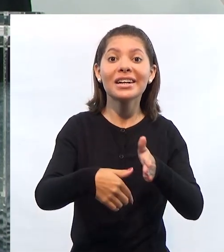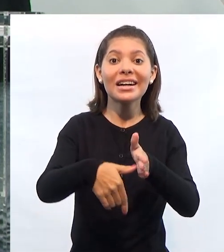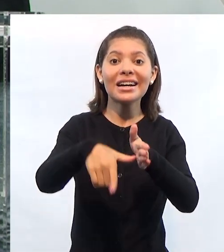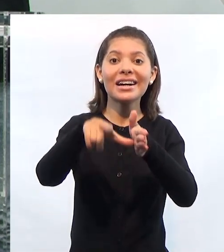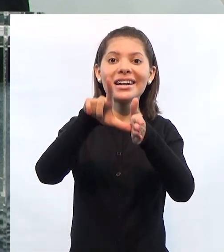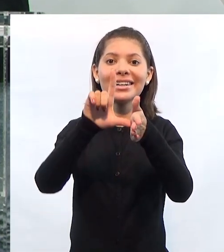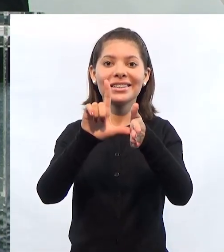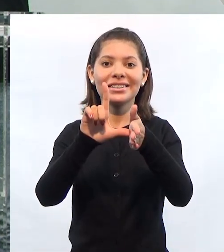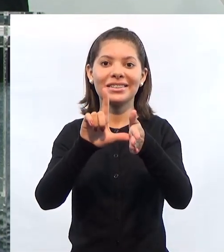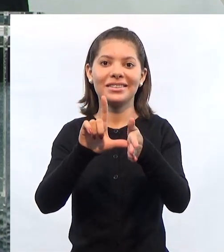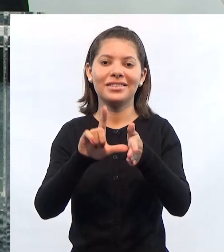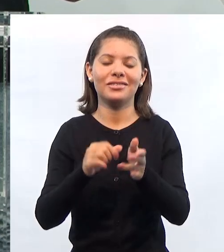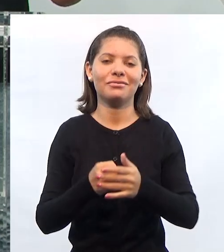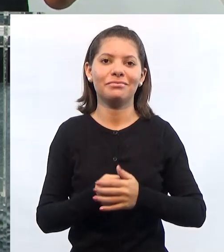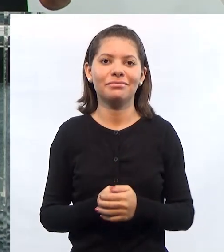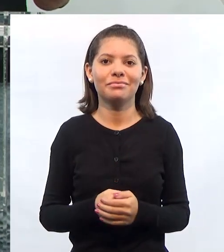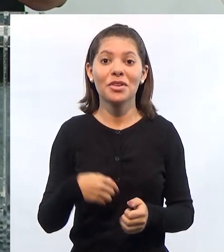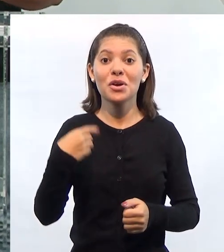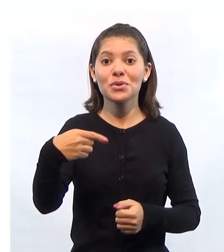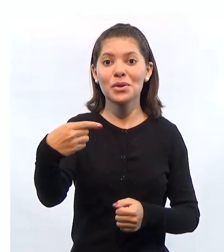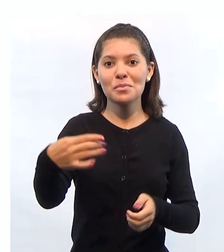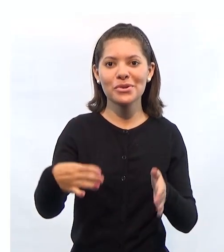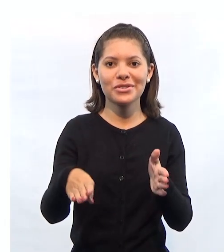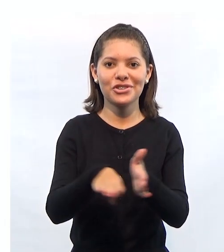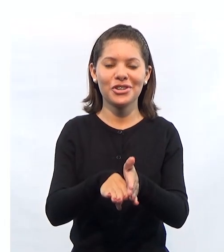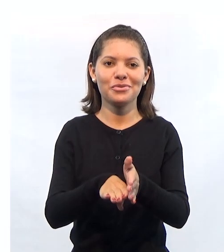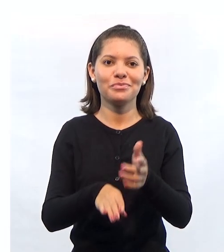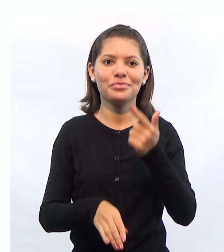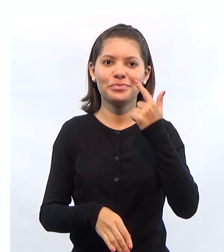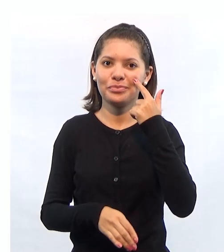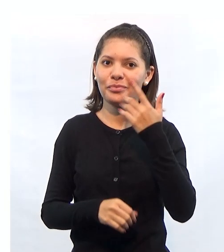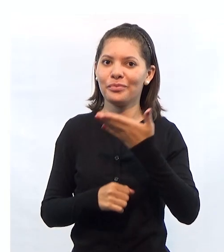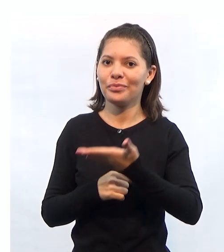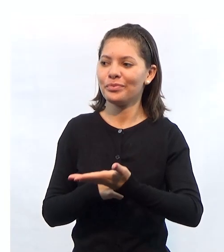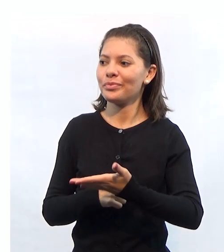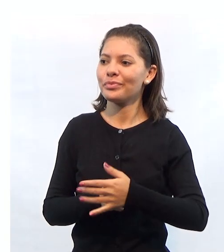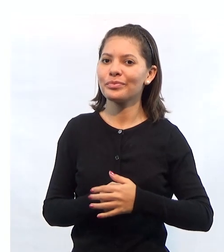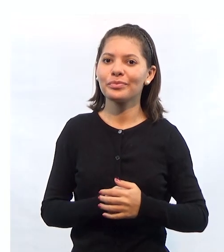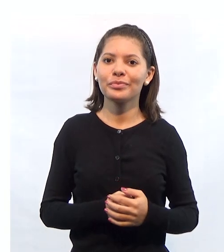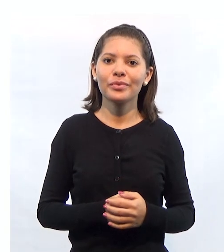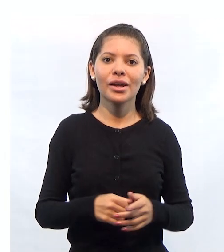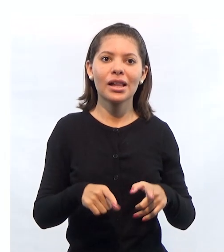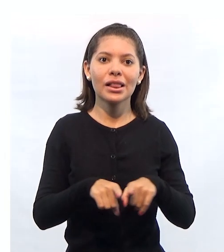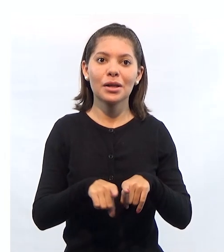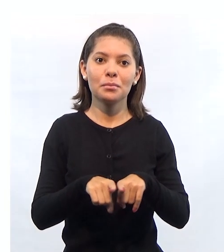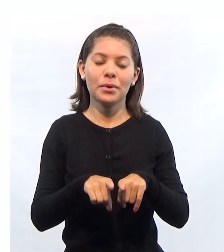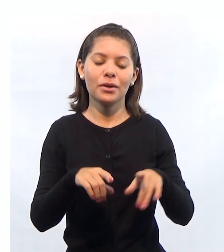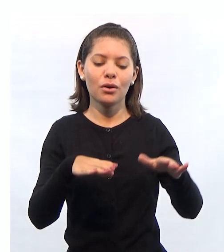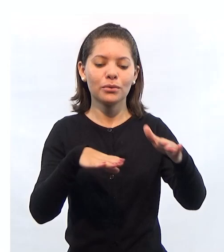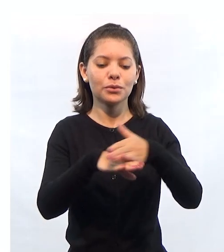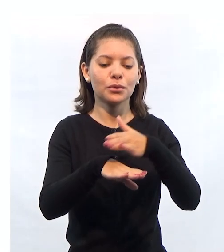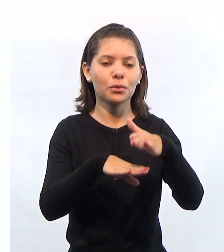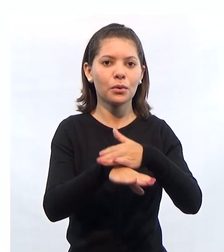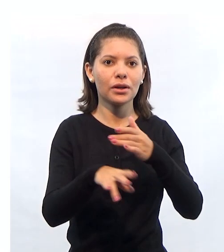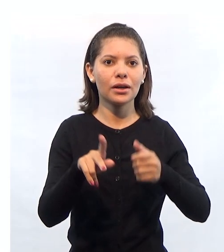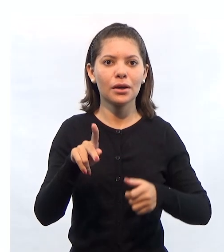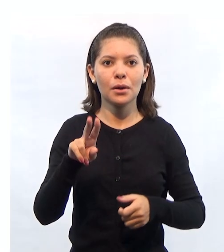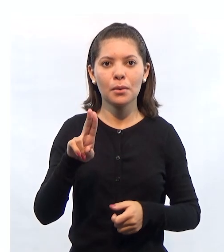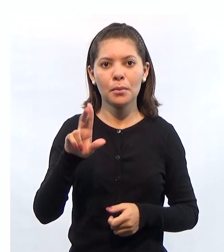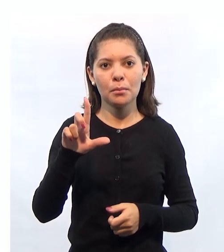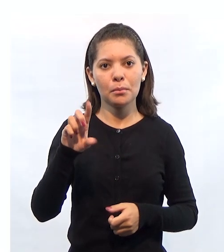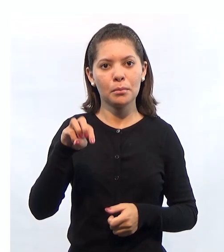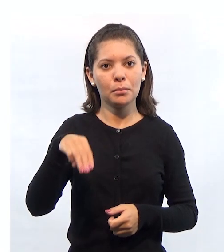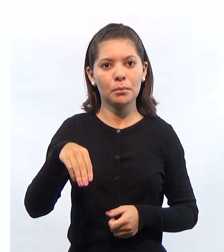ele vai estar na empresa só daqui a algum tempo. Nós temos também um estoque pulmão.